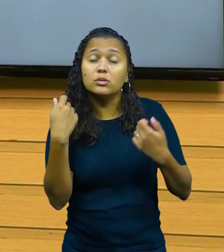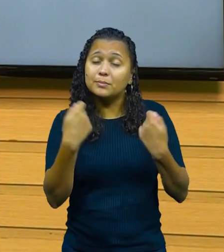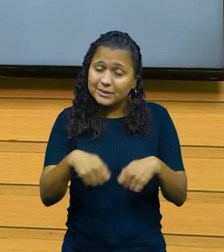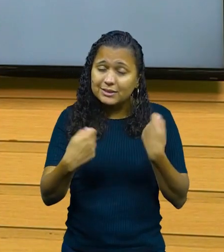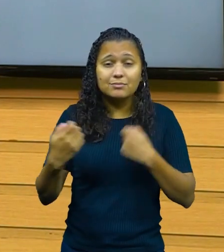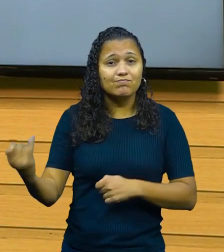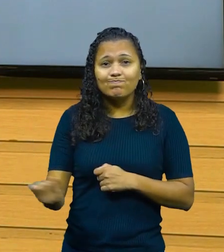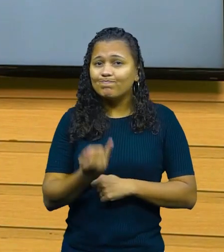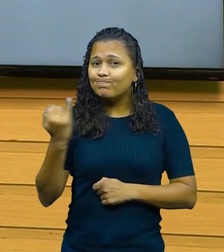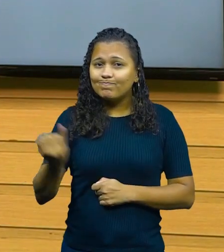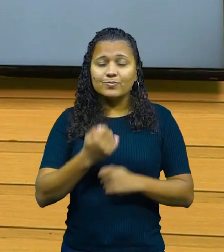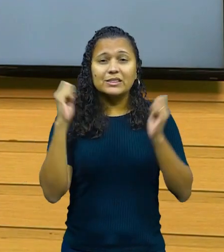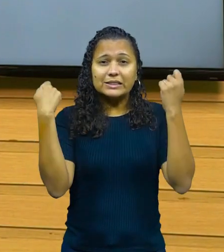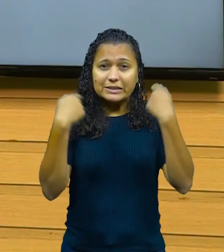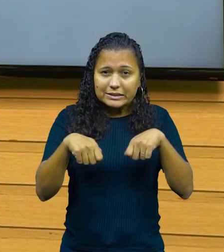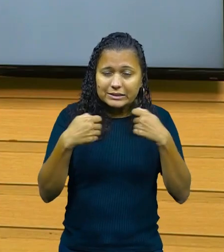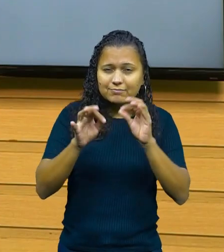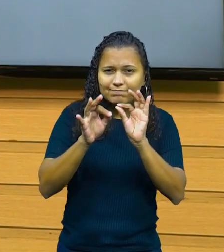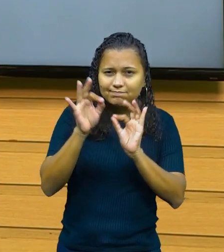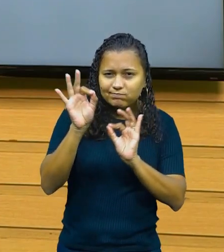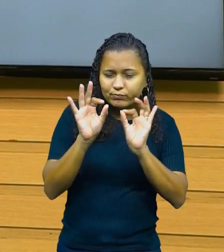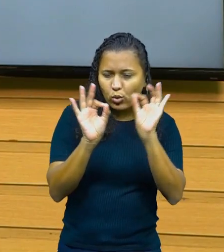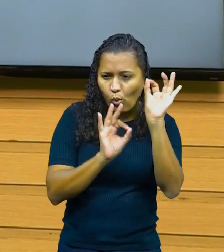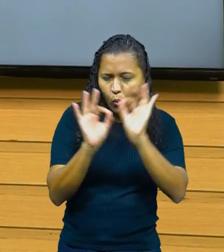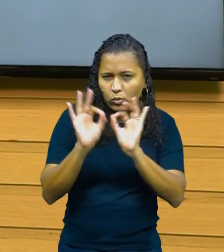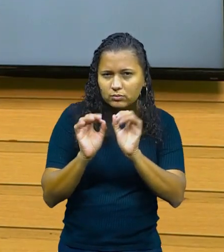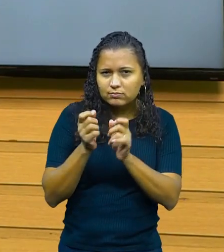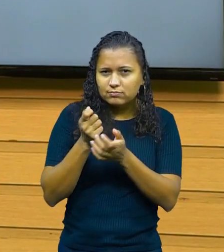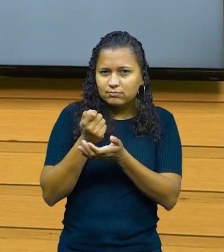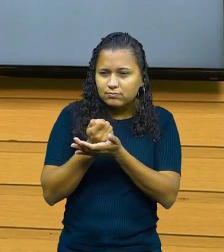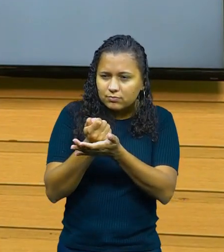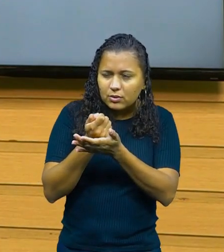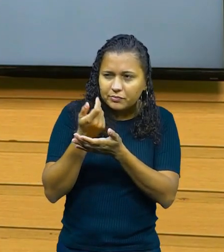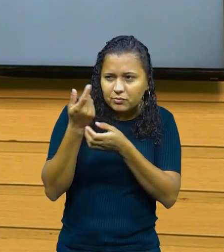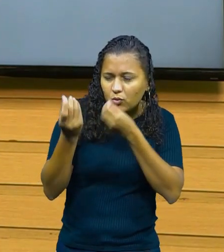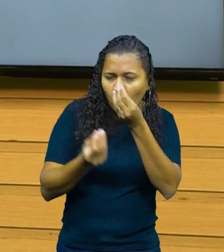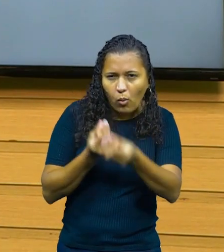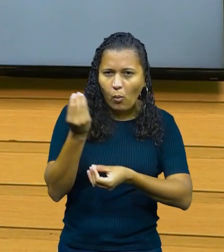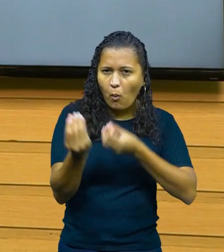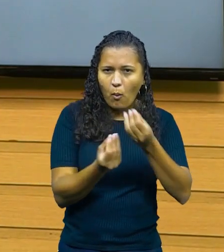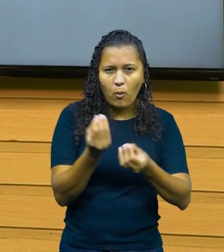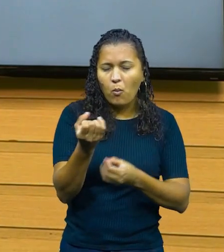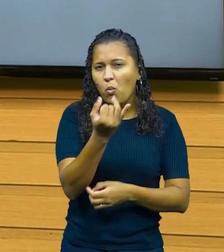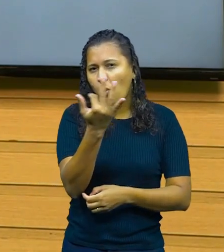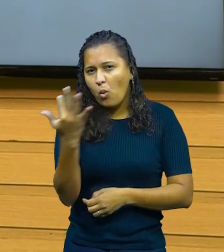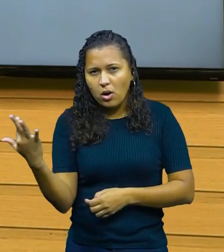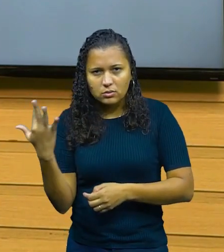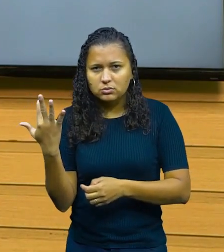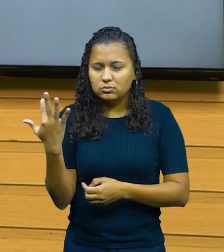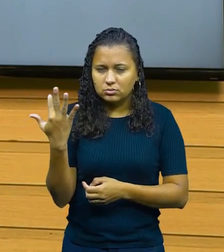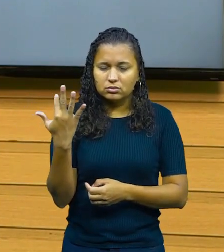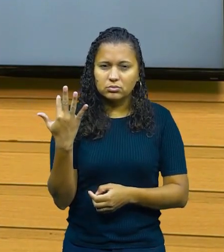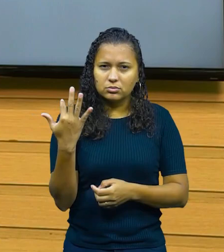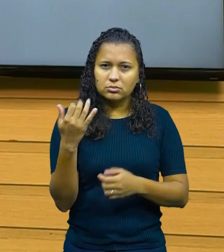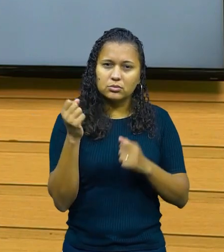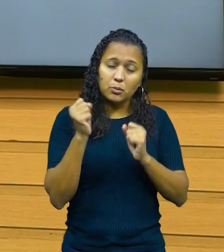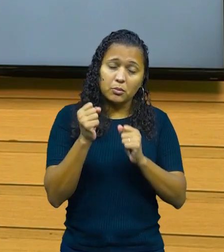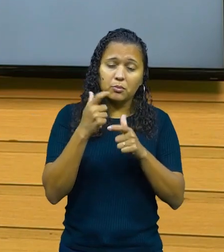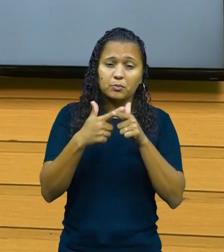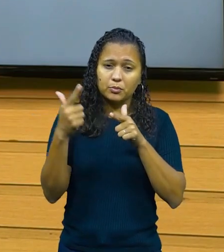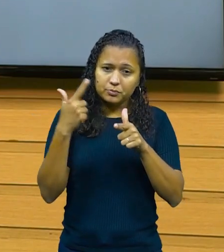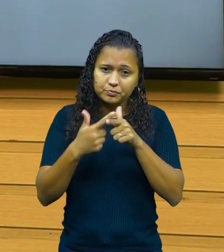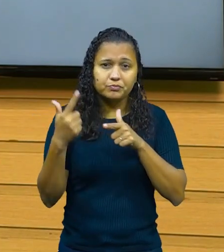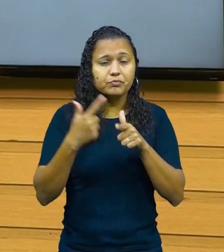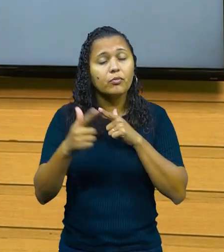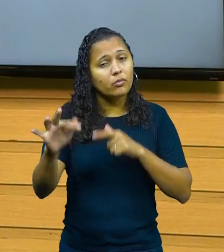tenha um instrumento preciso para realizar essa medição dessa pressão, a fim de que ele não seja desregulado e possa gerar